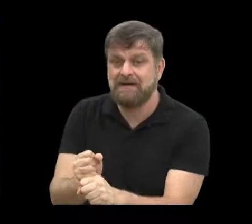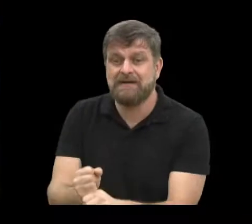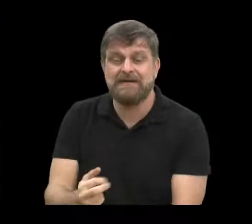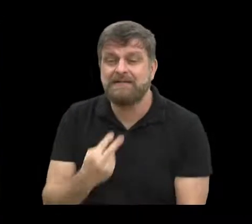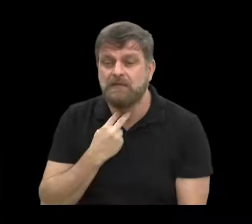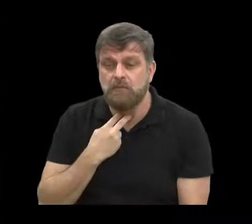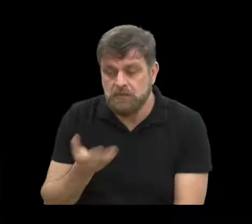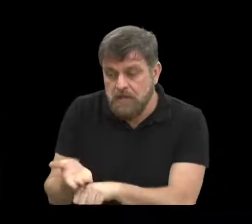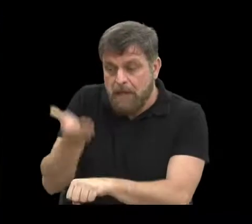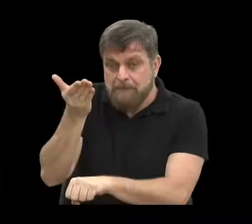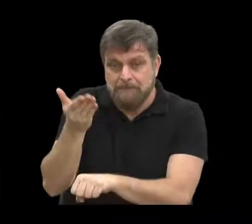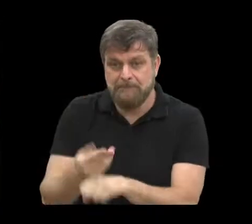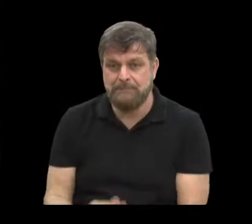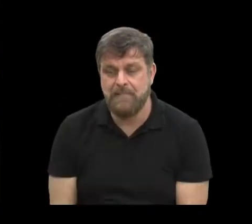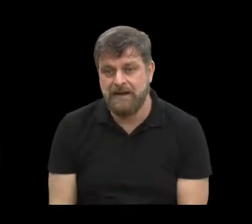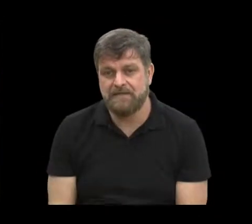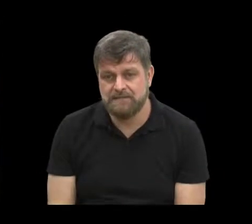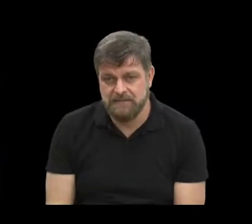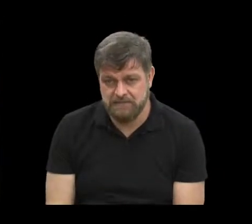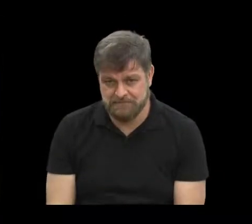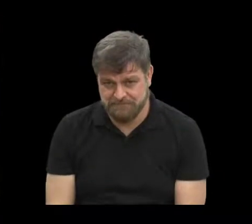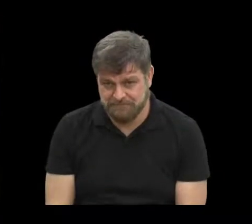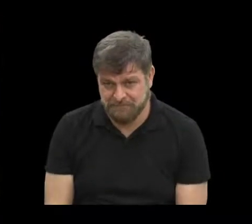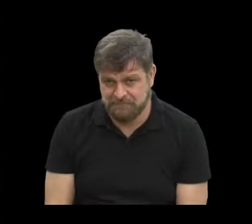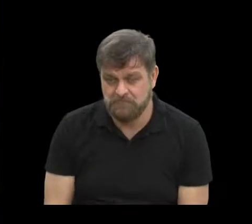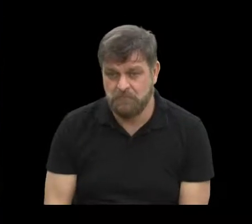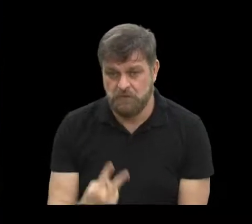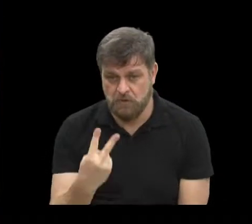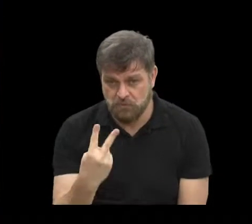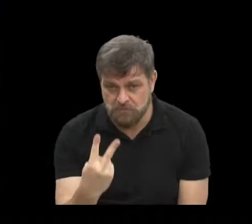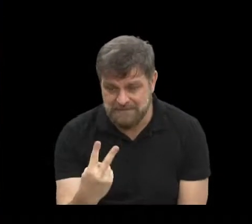que 1/4 de salário mínimo, menor que R$